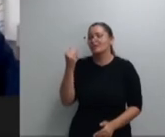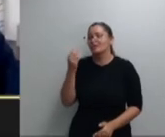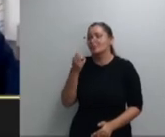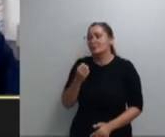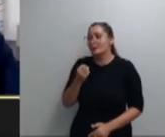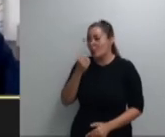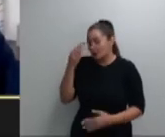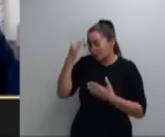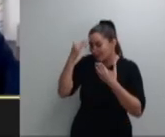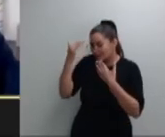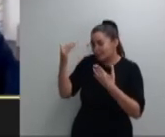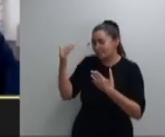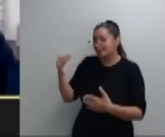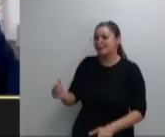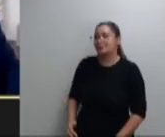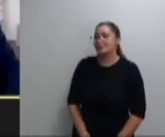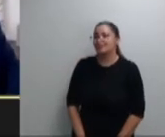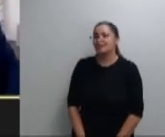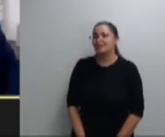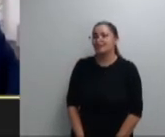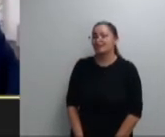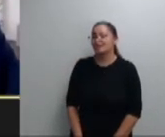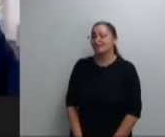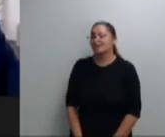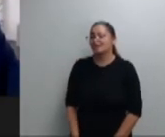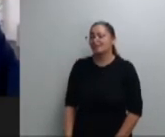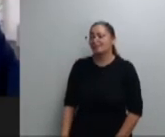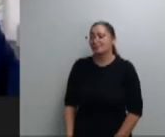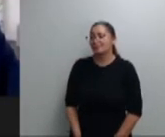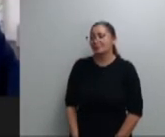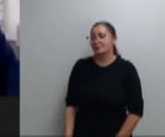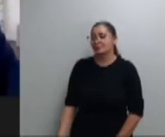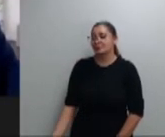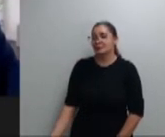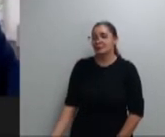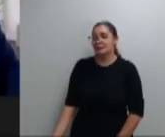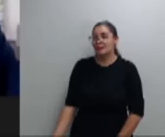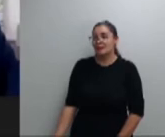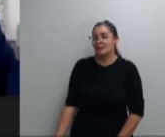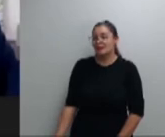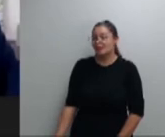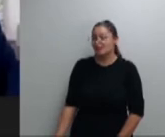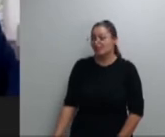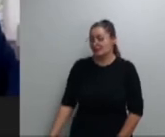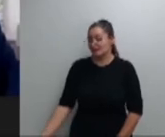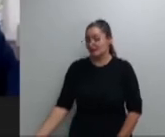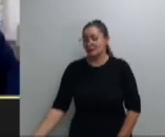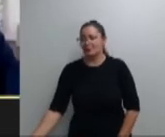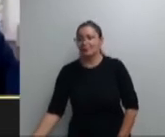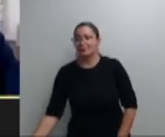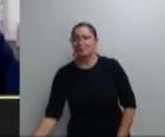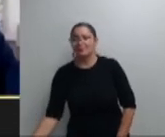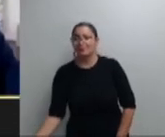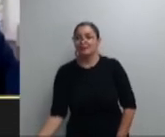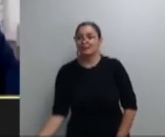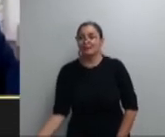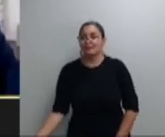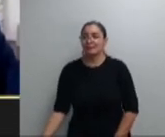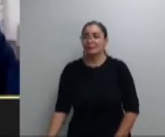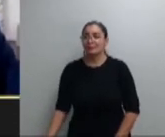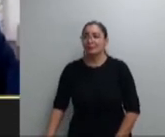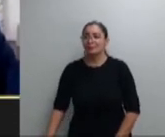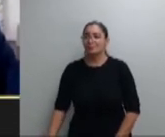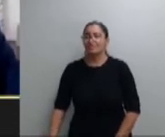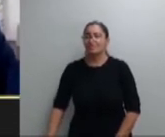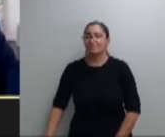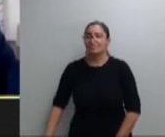obrigado presidente até mais tchau tchau vamos agora para o item 4 da lista do